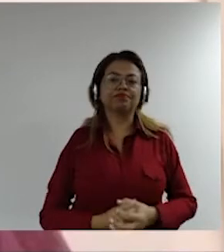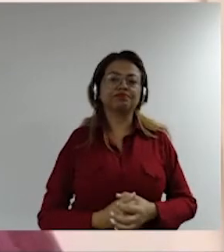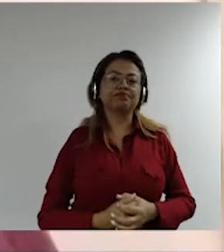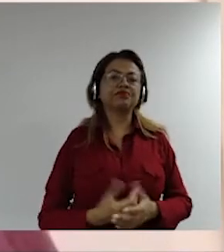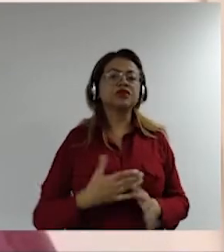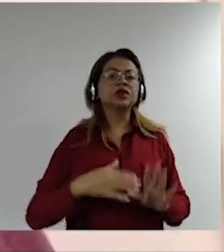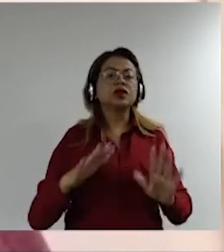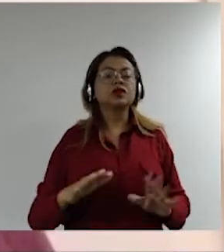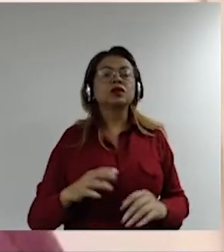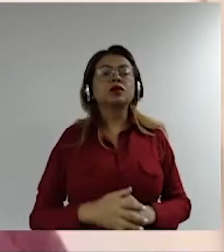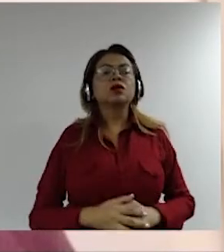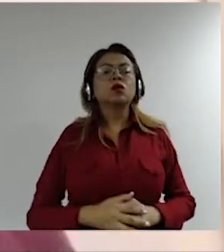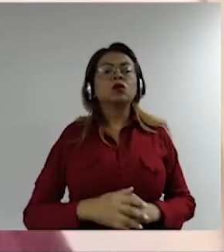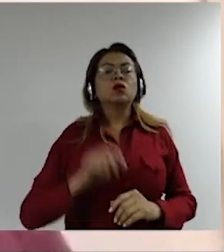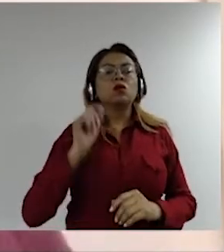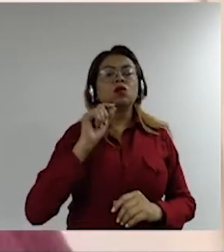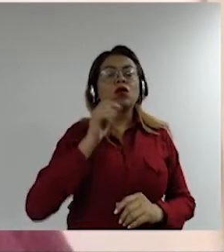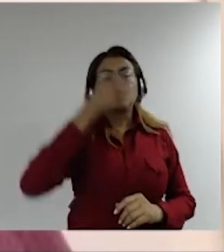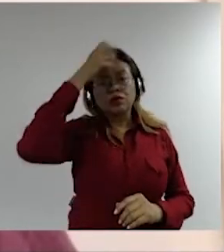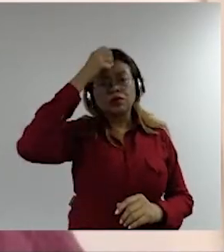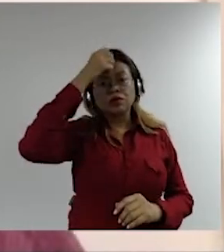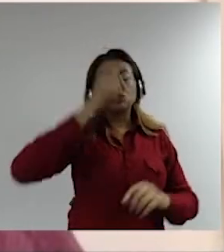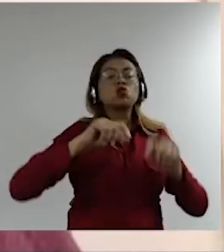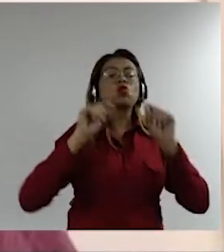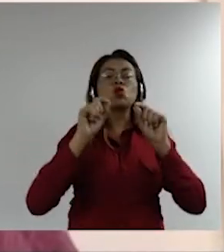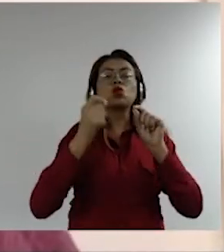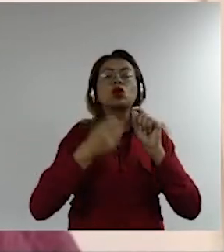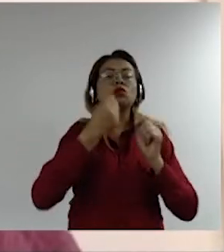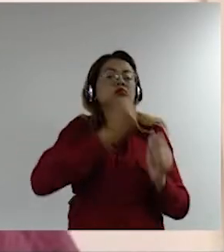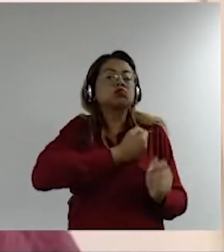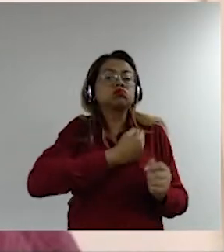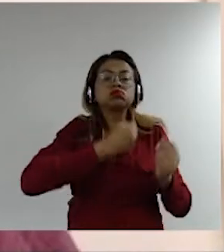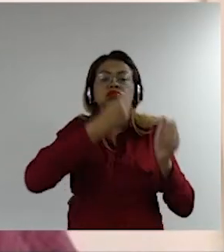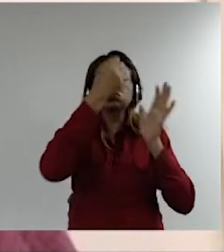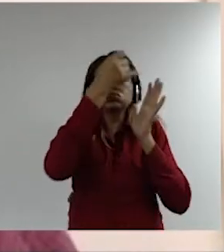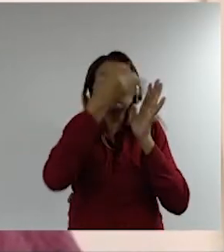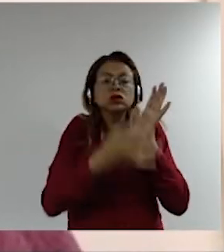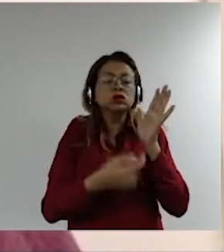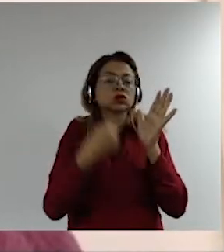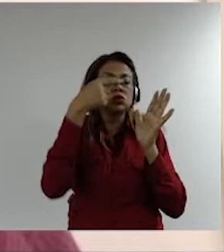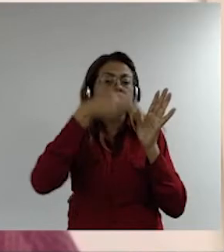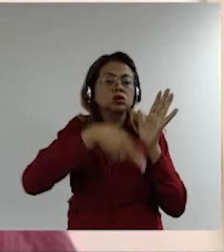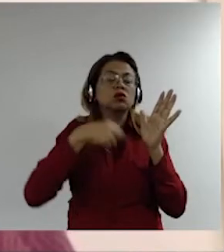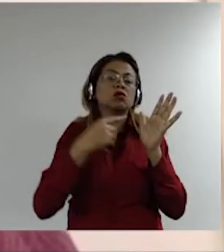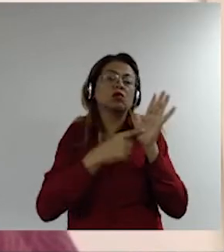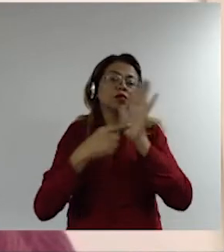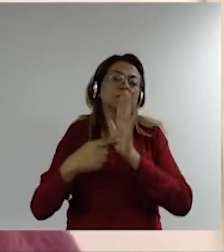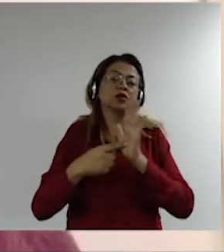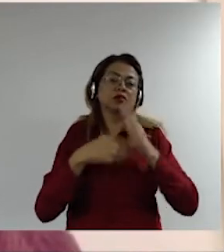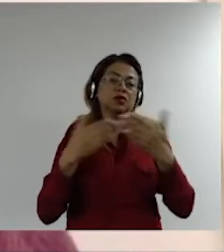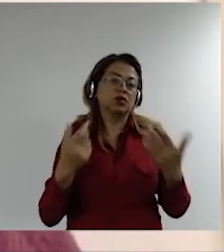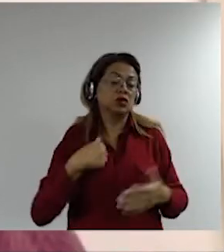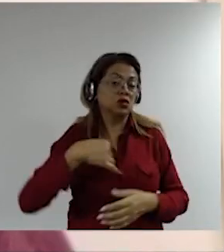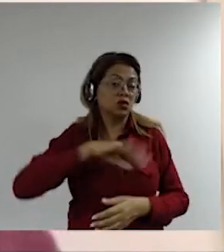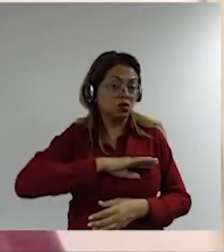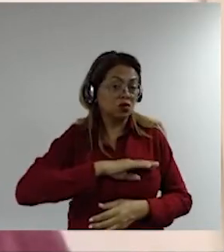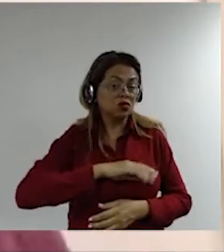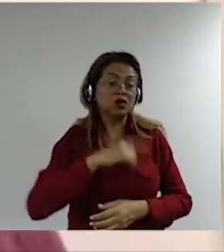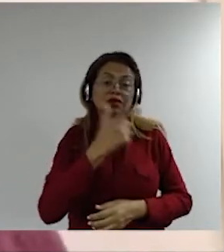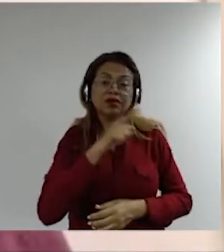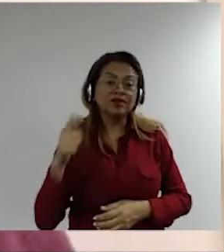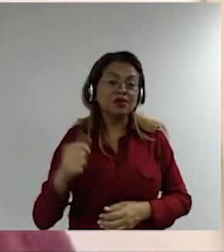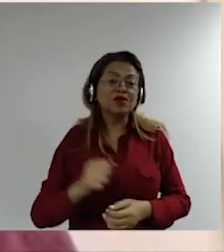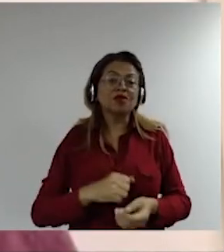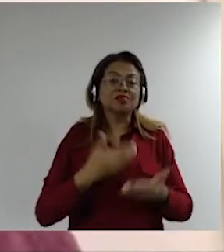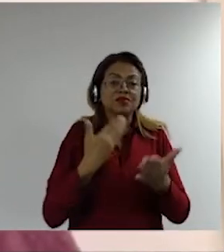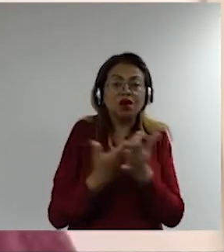que as evidências nos mostram? O primeiro é que você não tem, tipicamente, um problema de perda, você tem um problema de